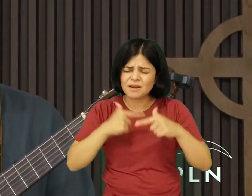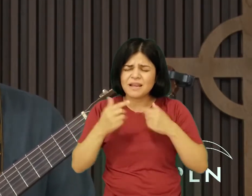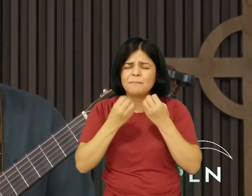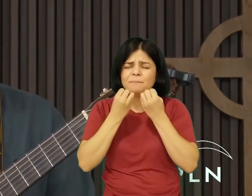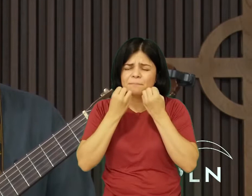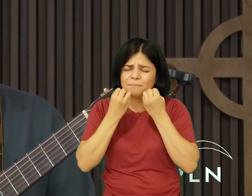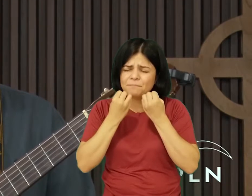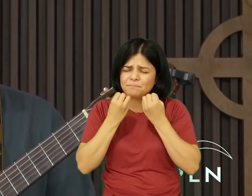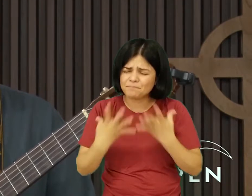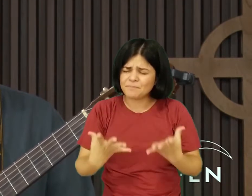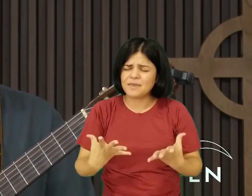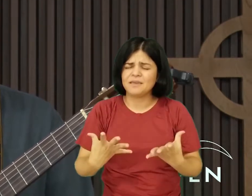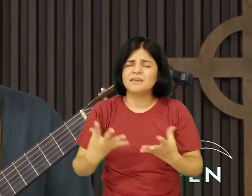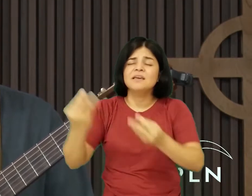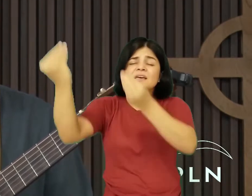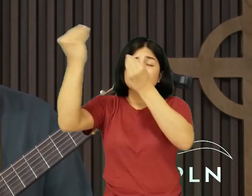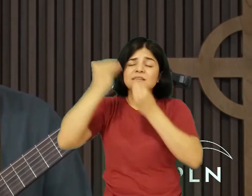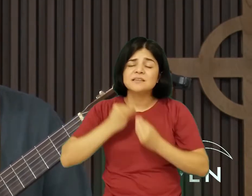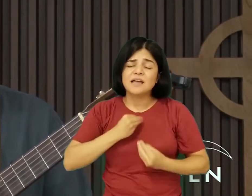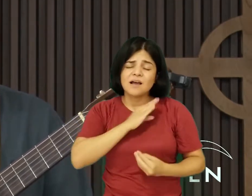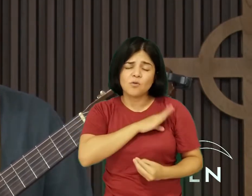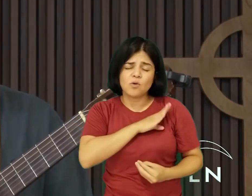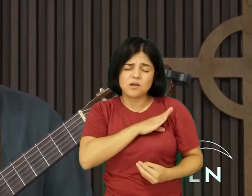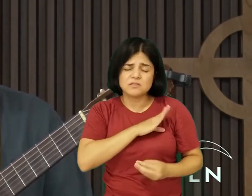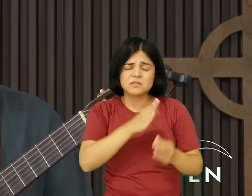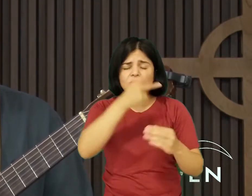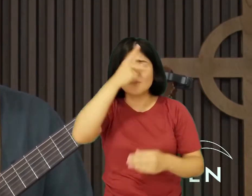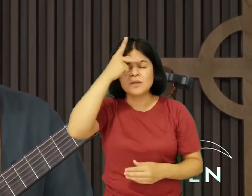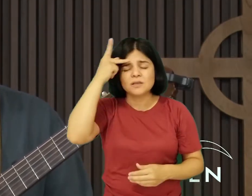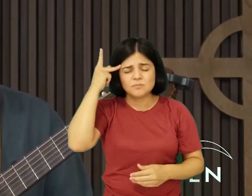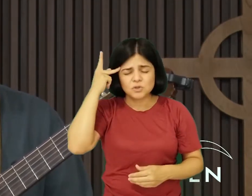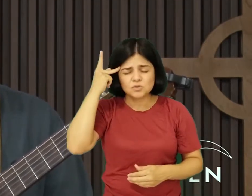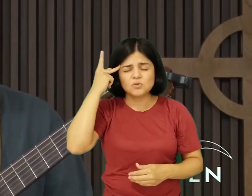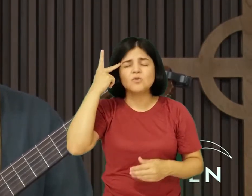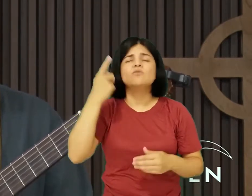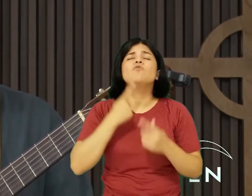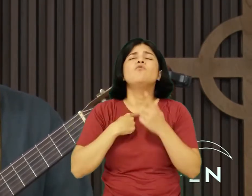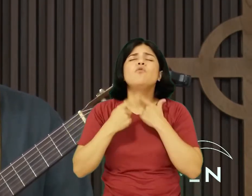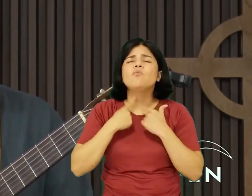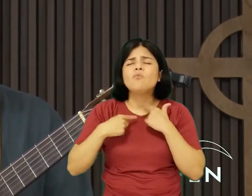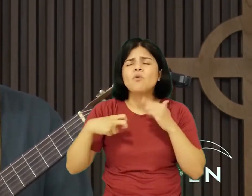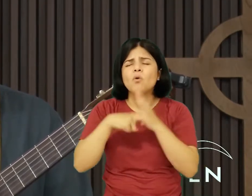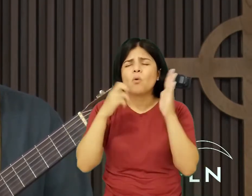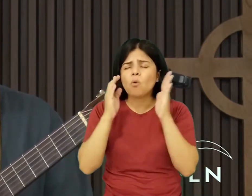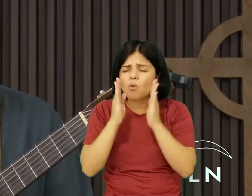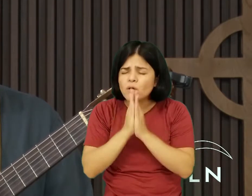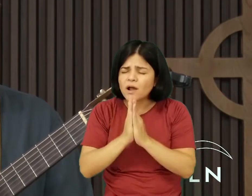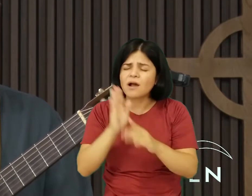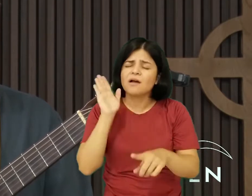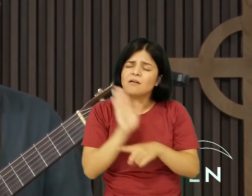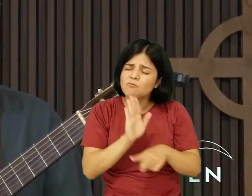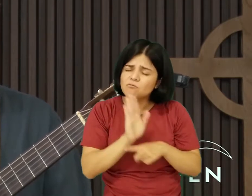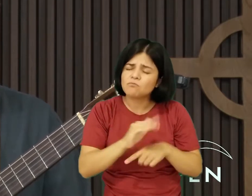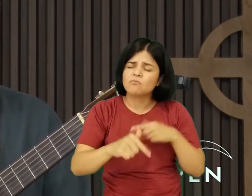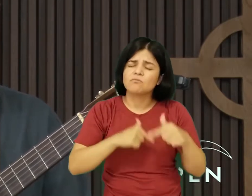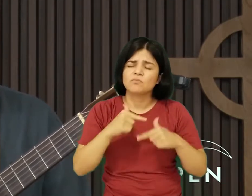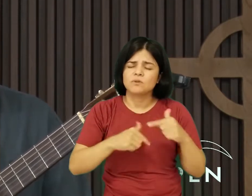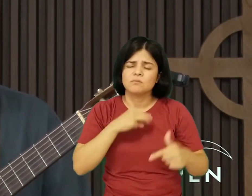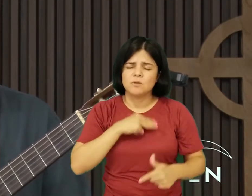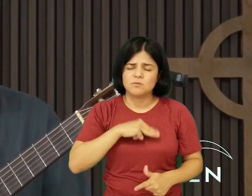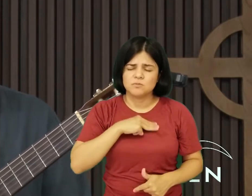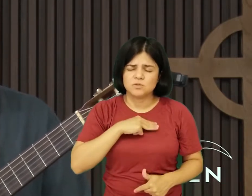povo um desejo sincero de orar, contribuir e participar na obra missionária. E ainda te